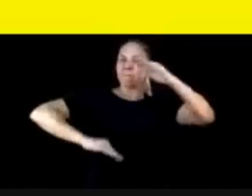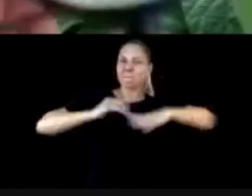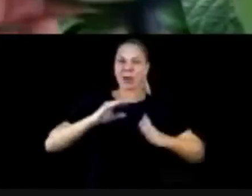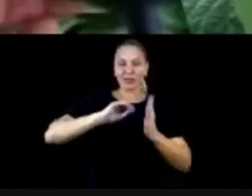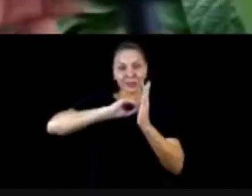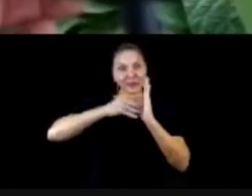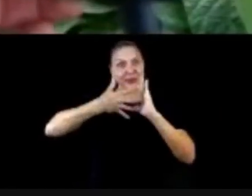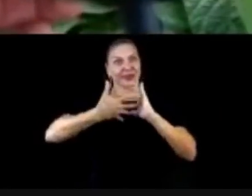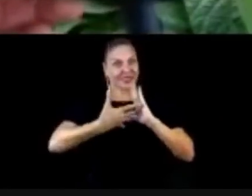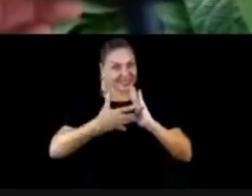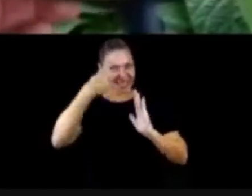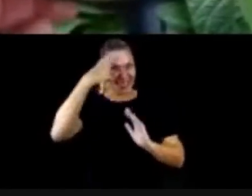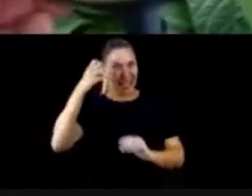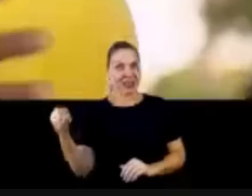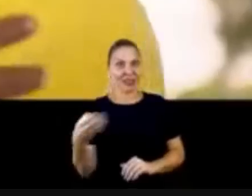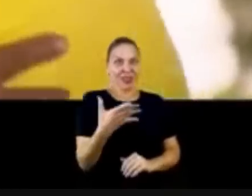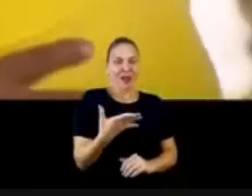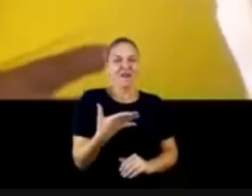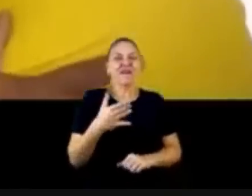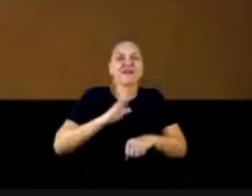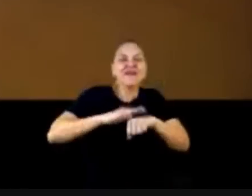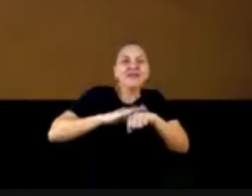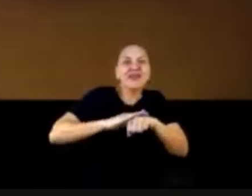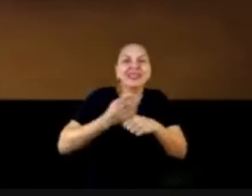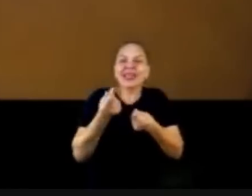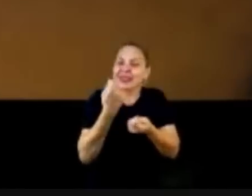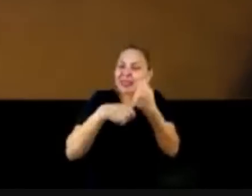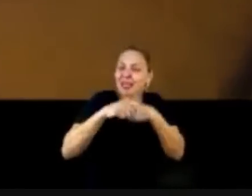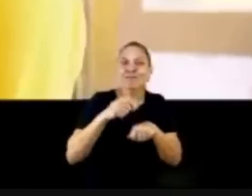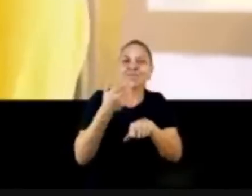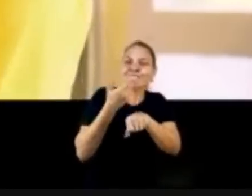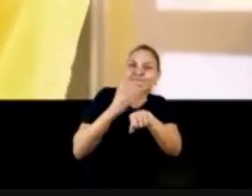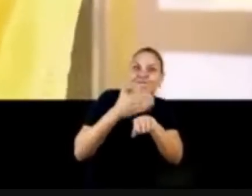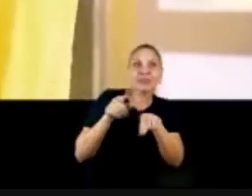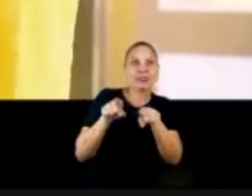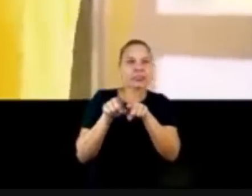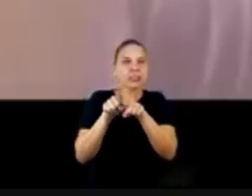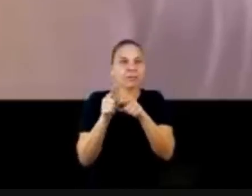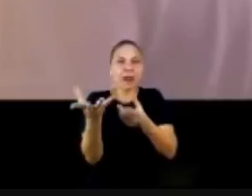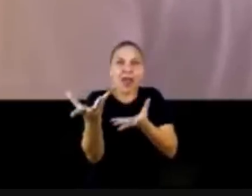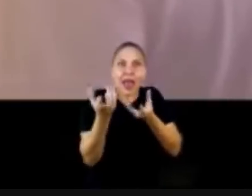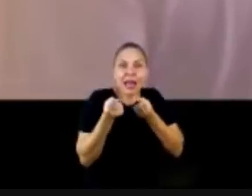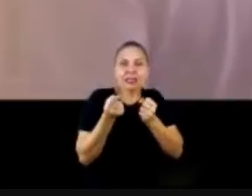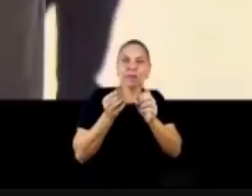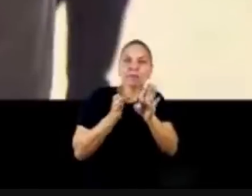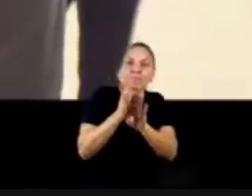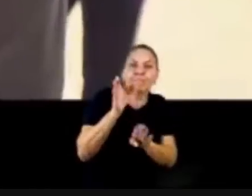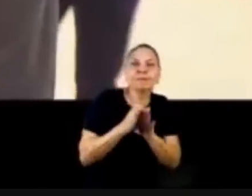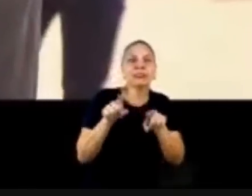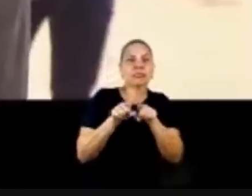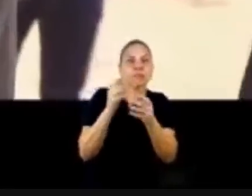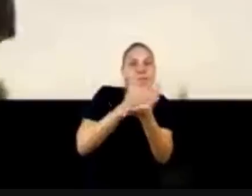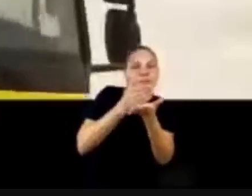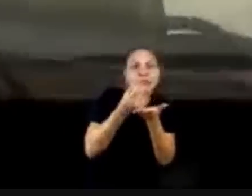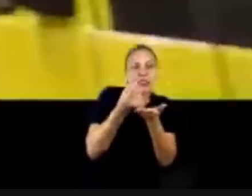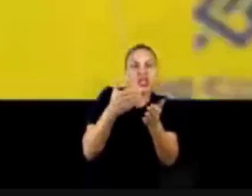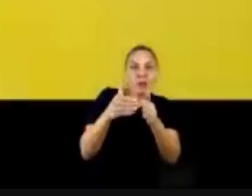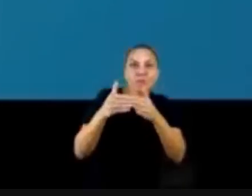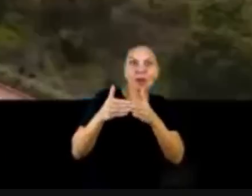e práticas sustentáveis. Seja para realizar negócios, treinamentos, receber assessoria ou ter